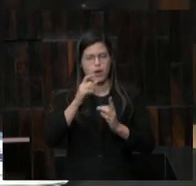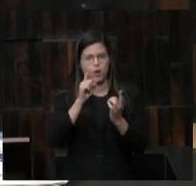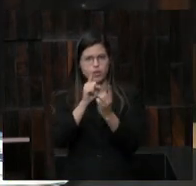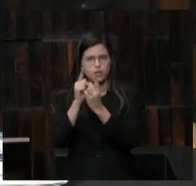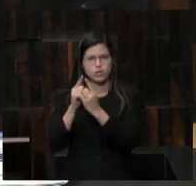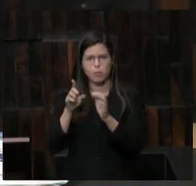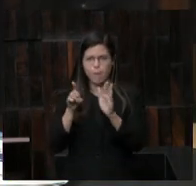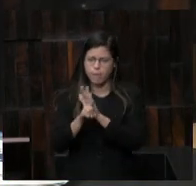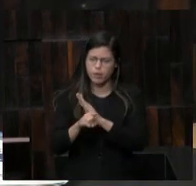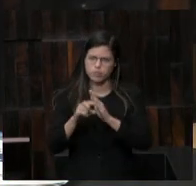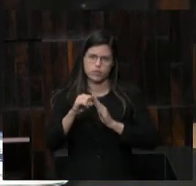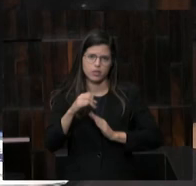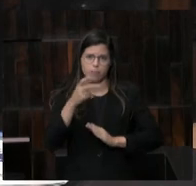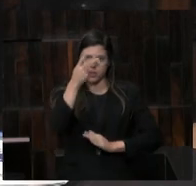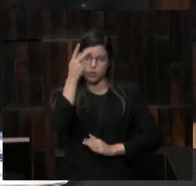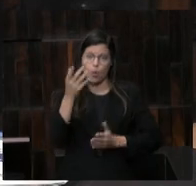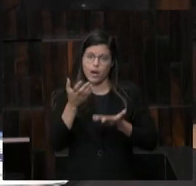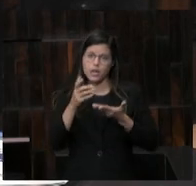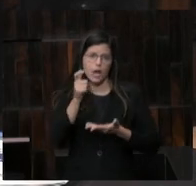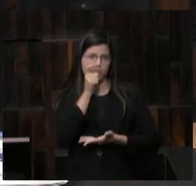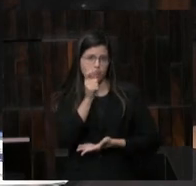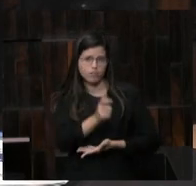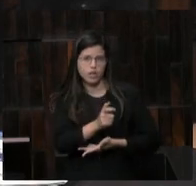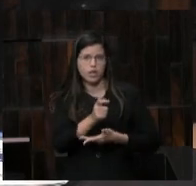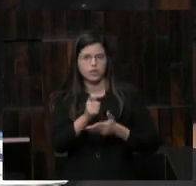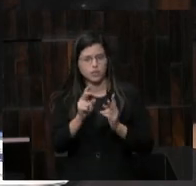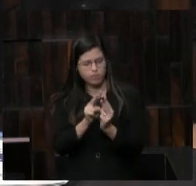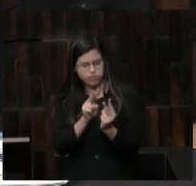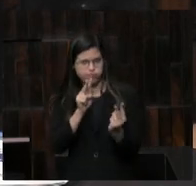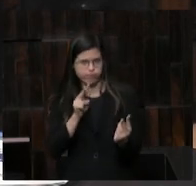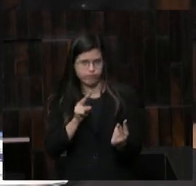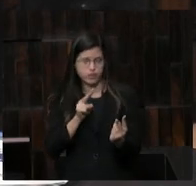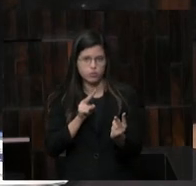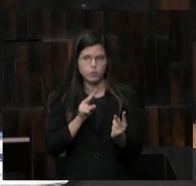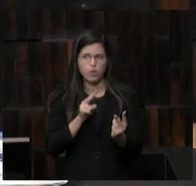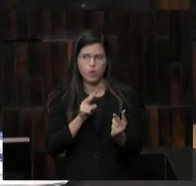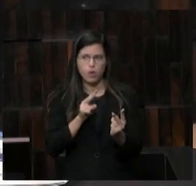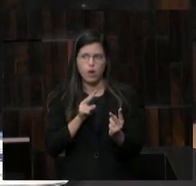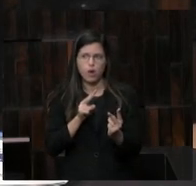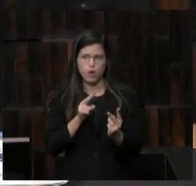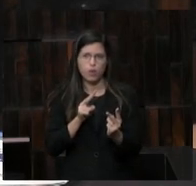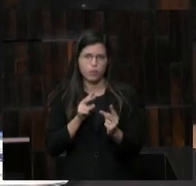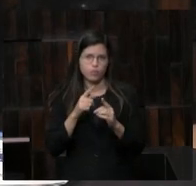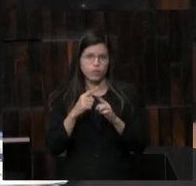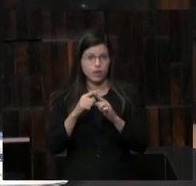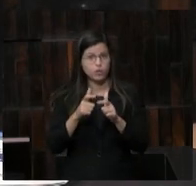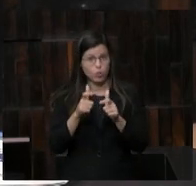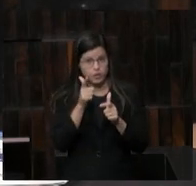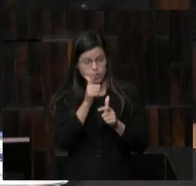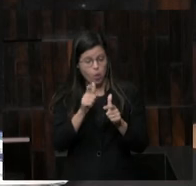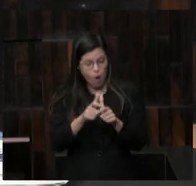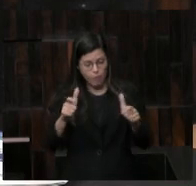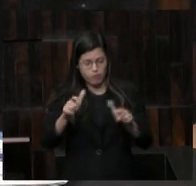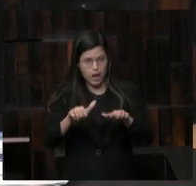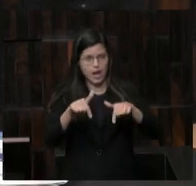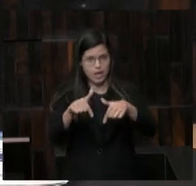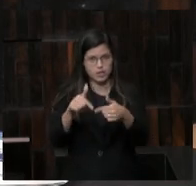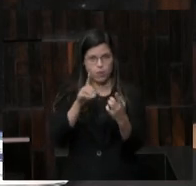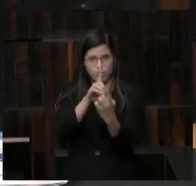tem interesse de fazer esse atendimento remoto, que a gente aumentou muito o número de ações distribuídas por conta disso, que a gente viu que o